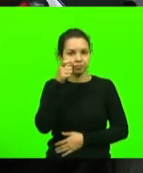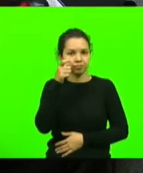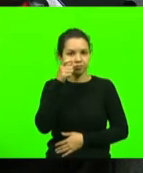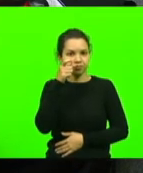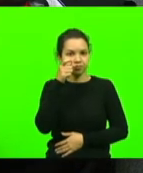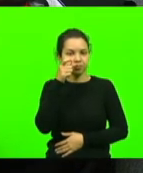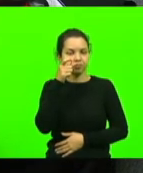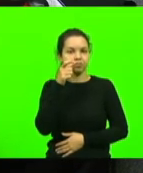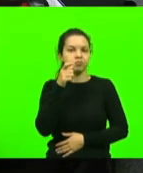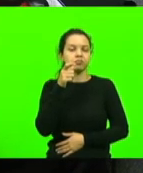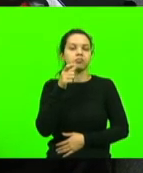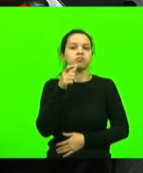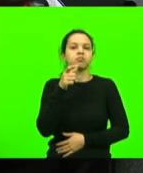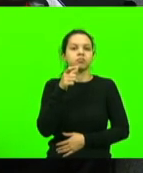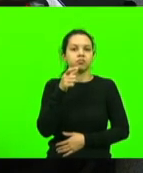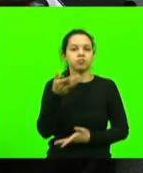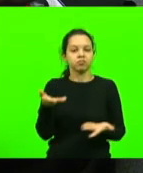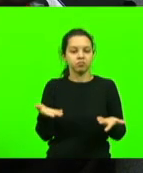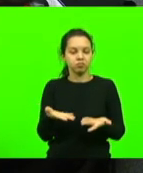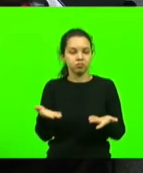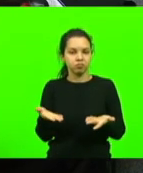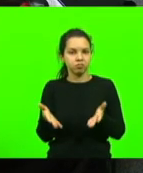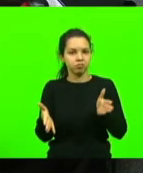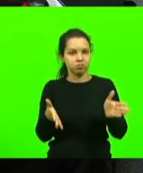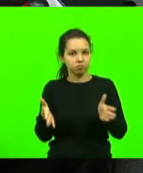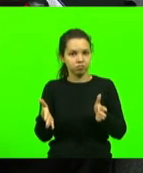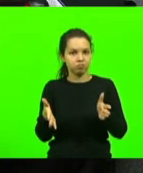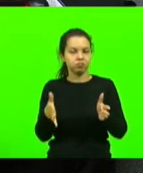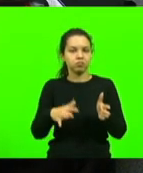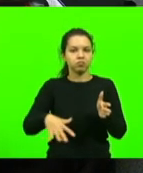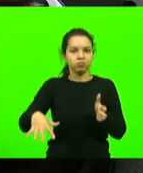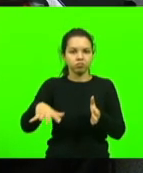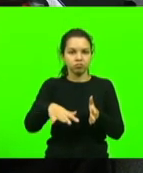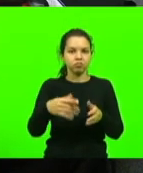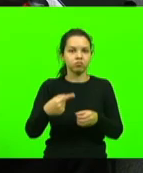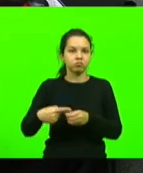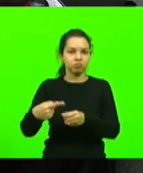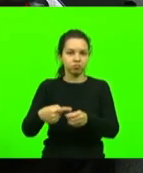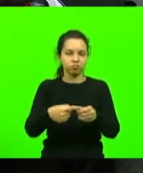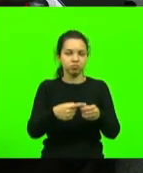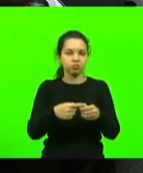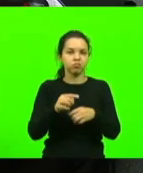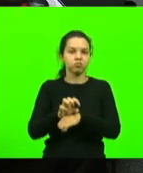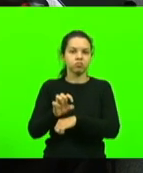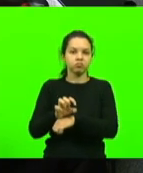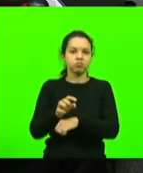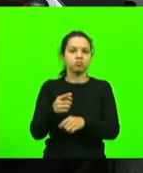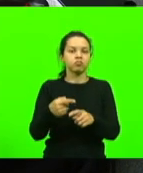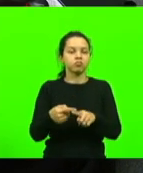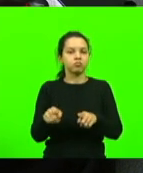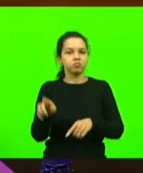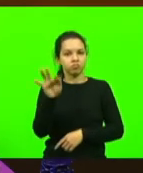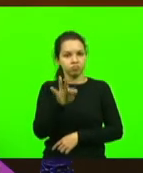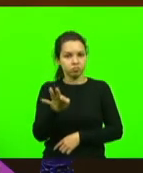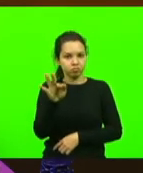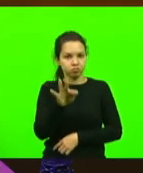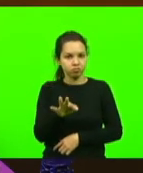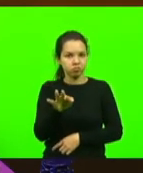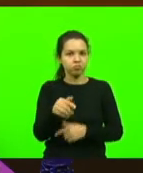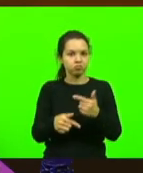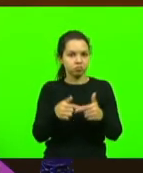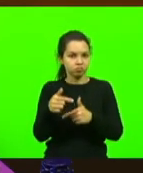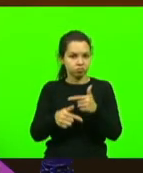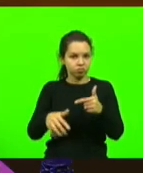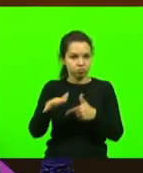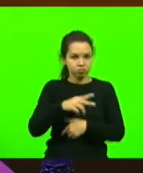online né nesse momento de todas as esferas Municipal Estadual e Federal trabalhadores da esfera